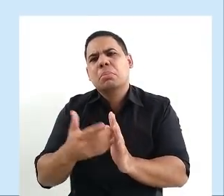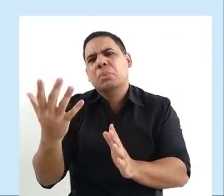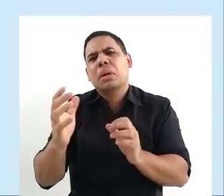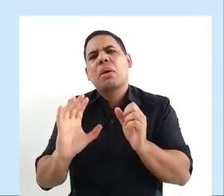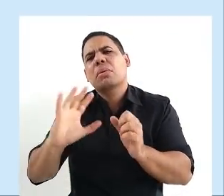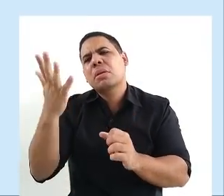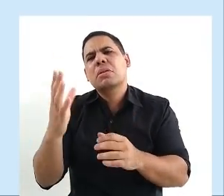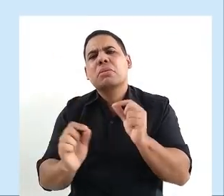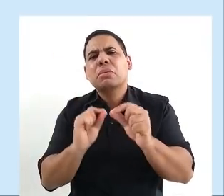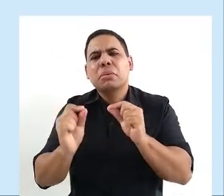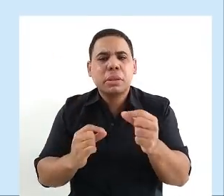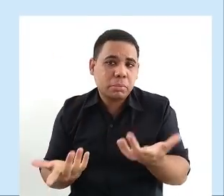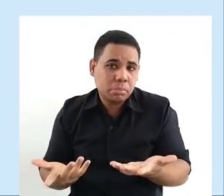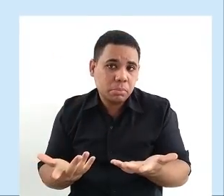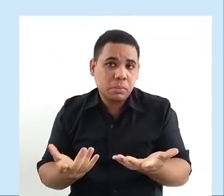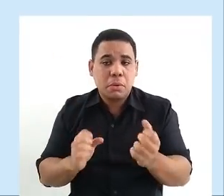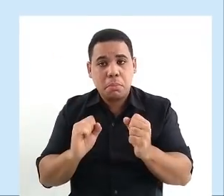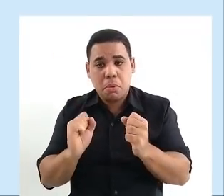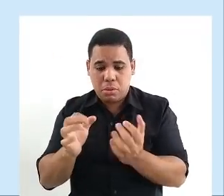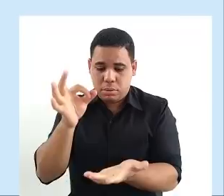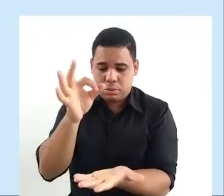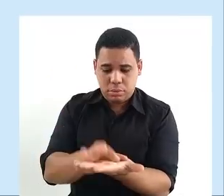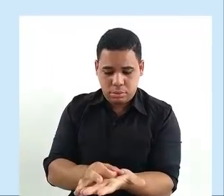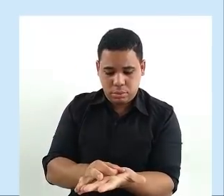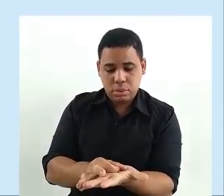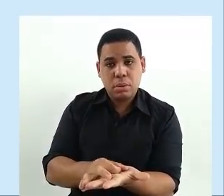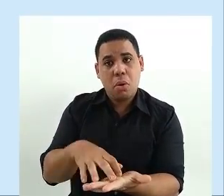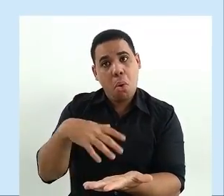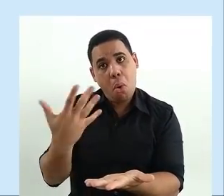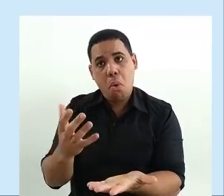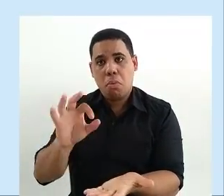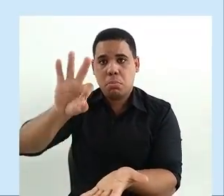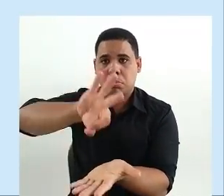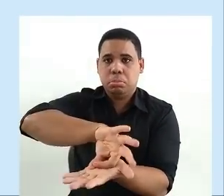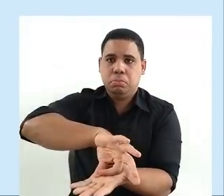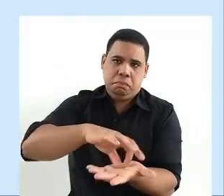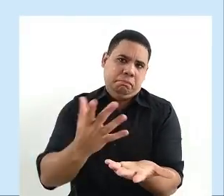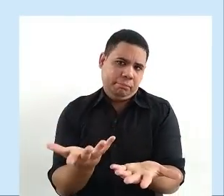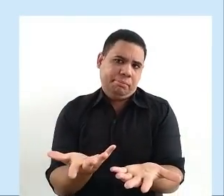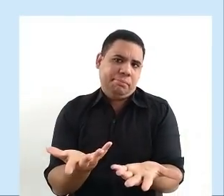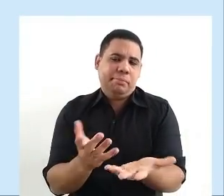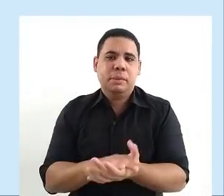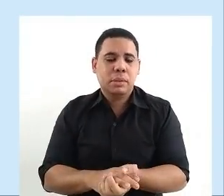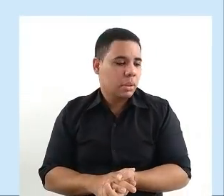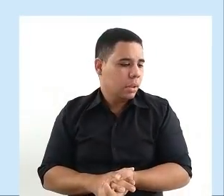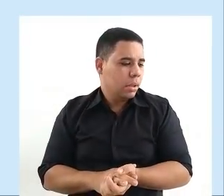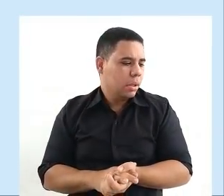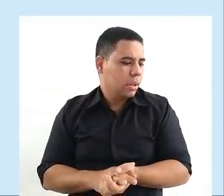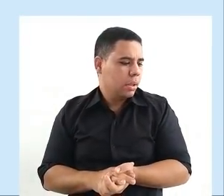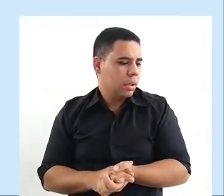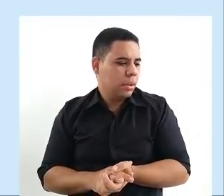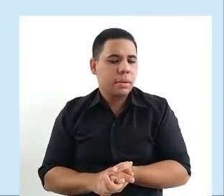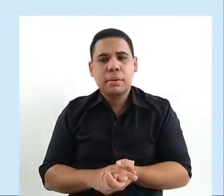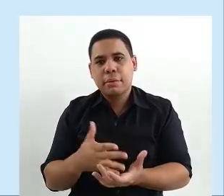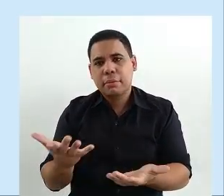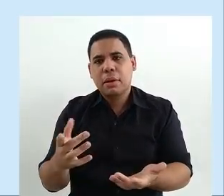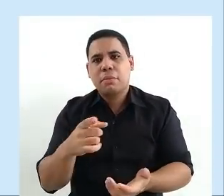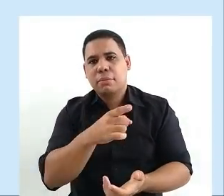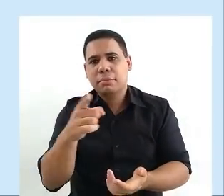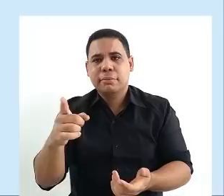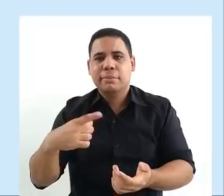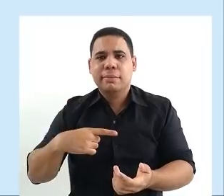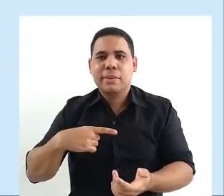duas possibilidades que existem. Ou a gente diz metade. Beleza? Você já está usando a probabilidade, você já está